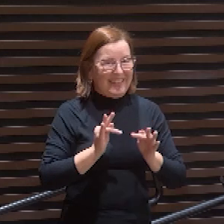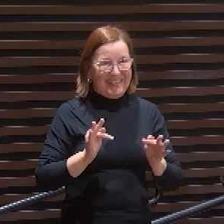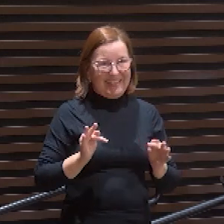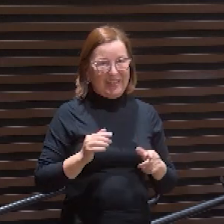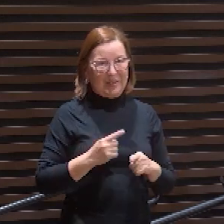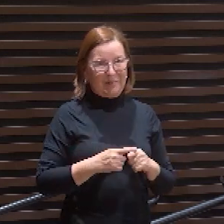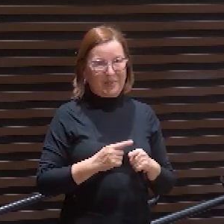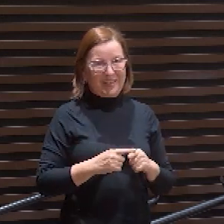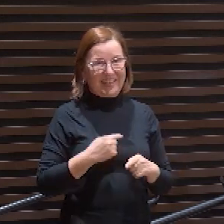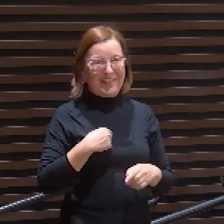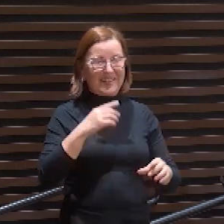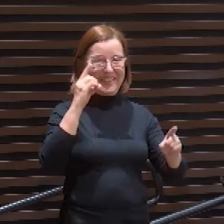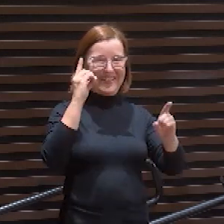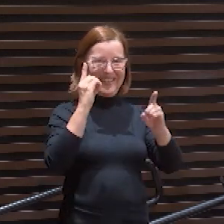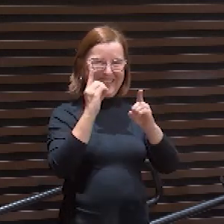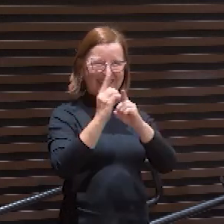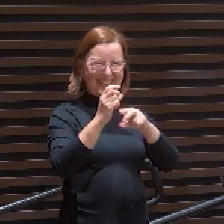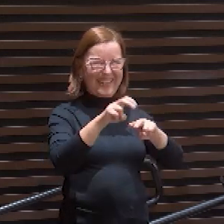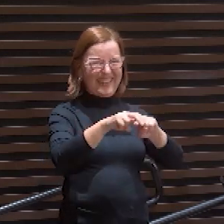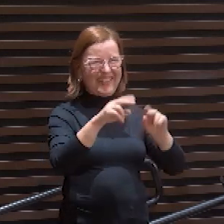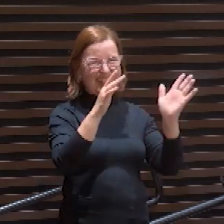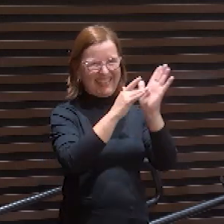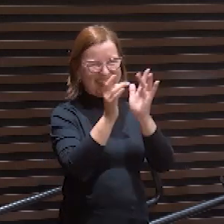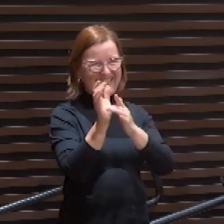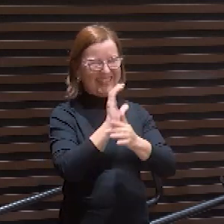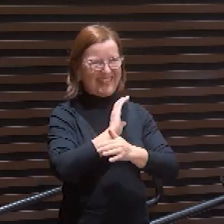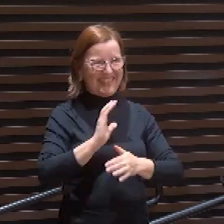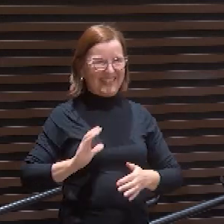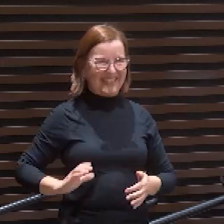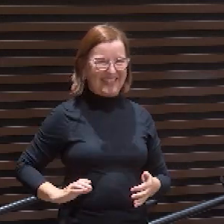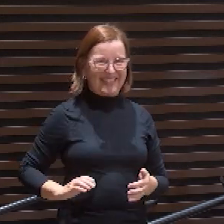porque eu fui achado por Jesus Cristo.